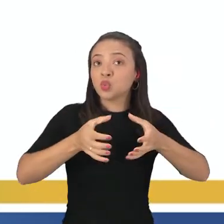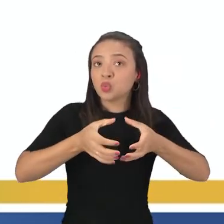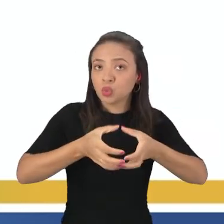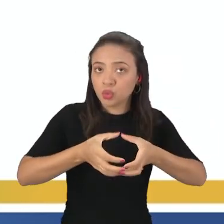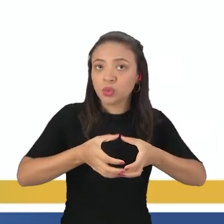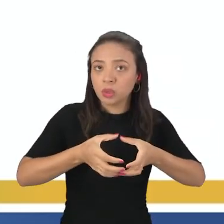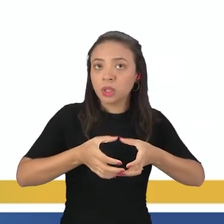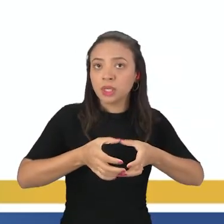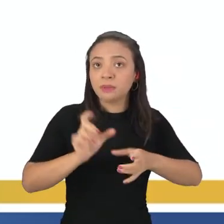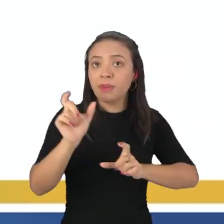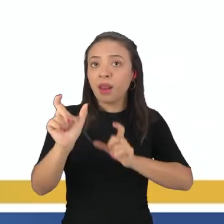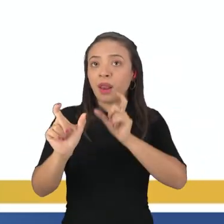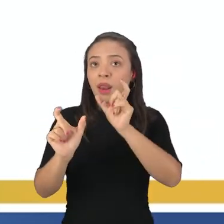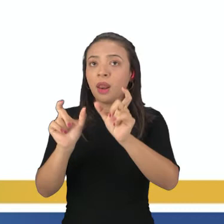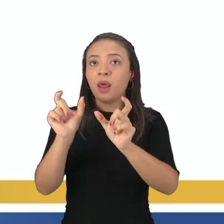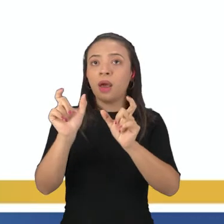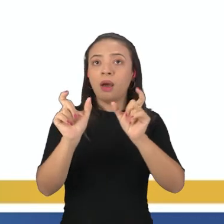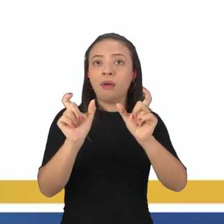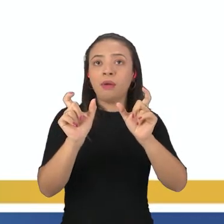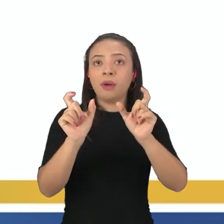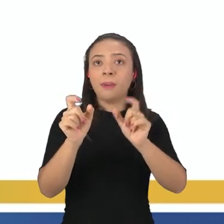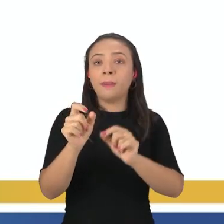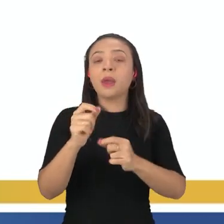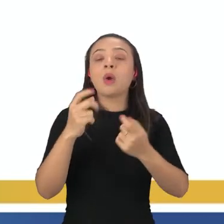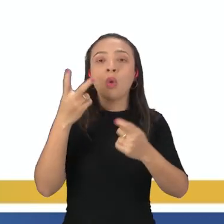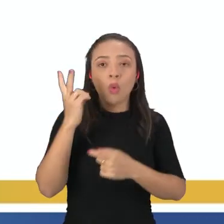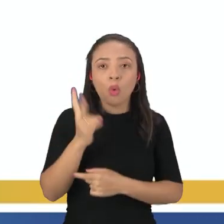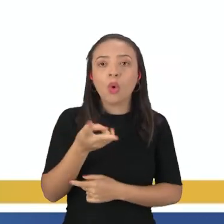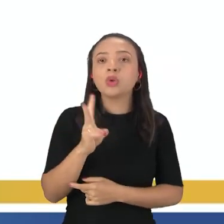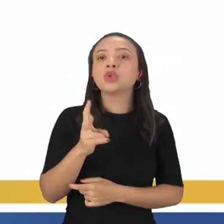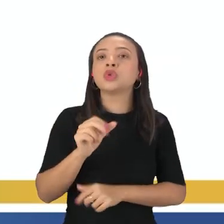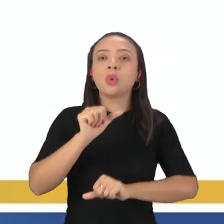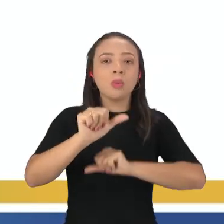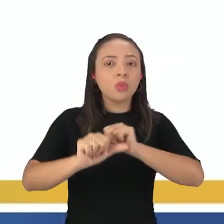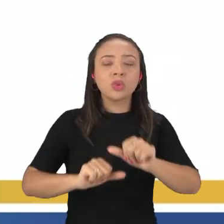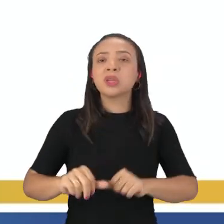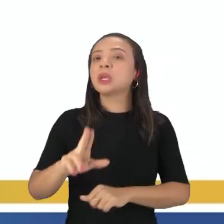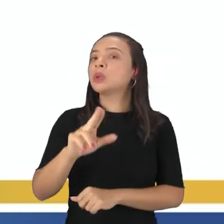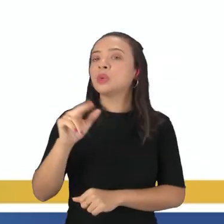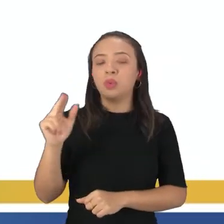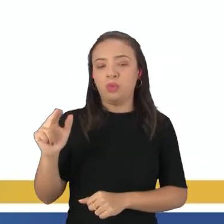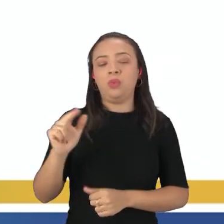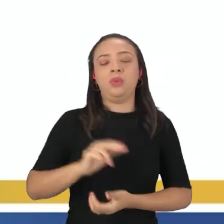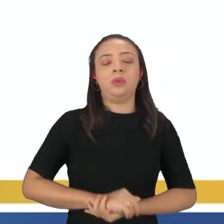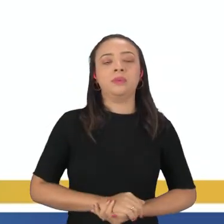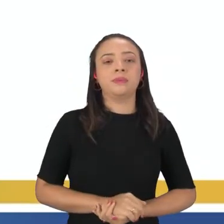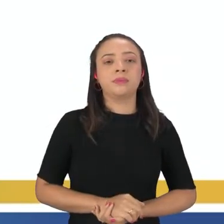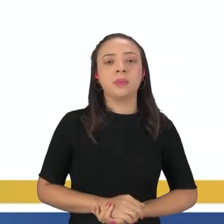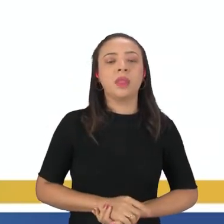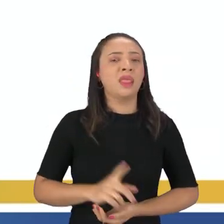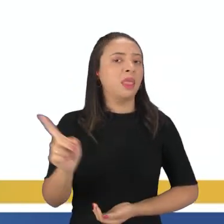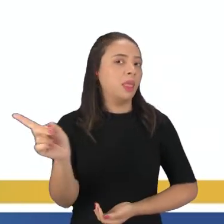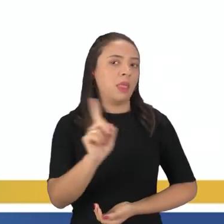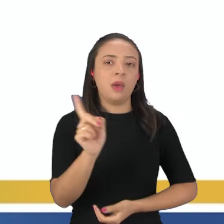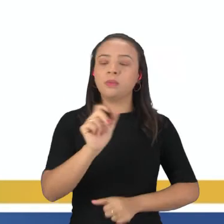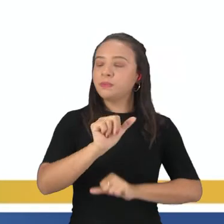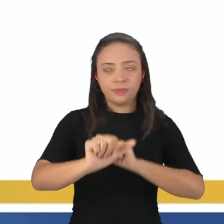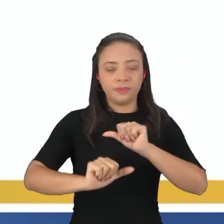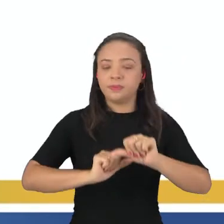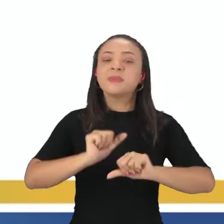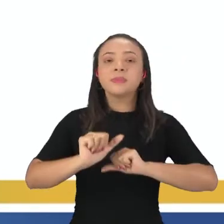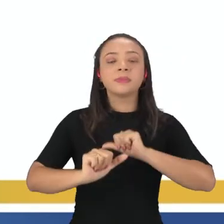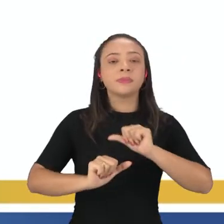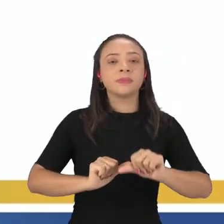pluralizando-se a frase, as palavras destacadas permanecem invariáveis, ou seja, ela não